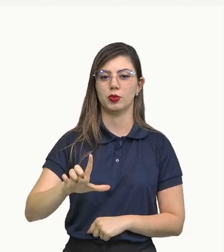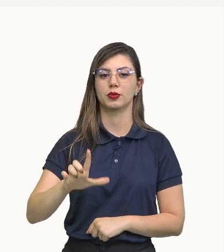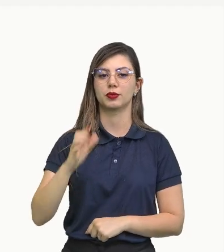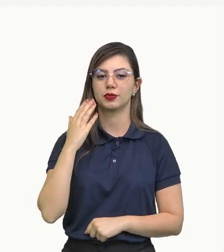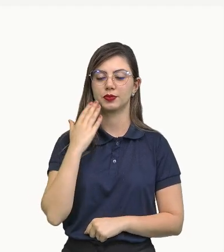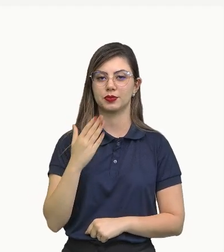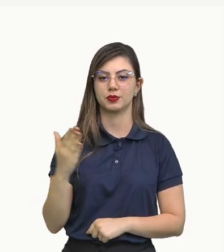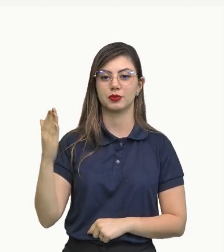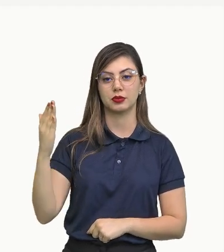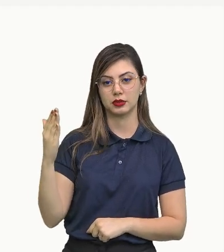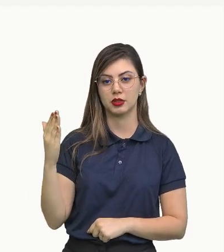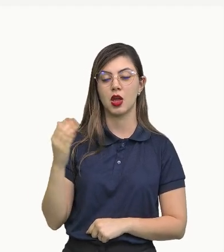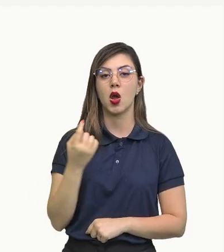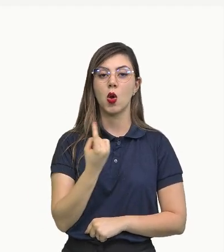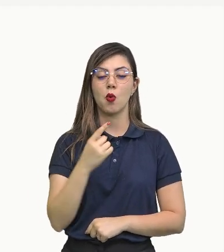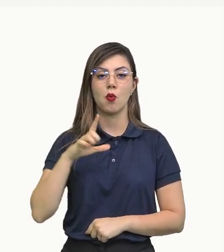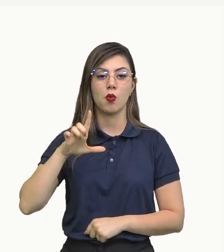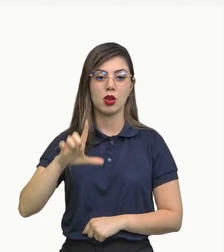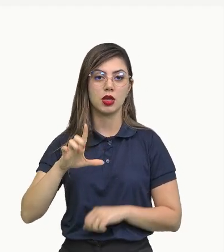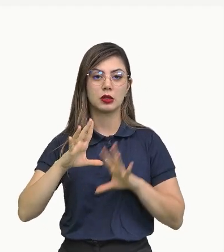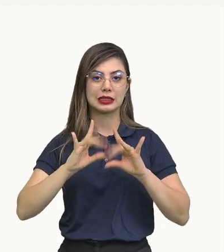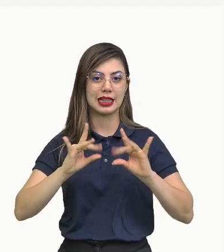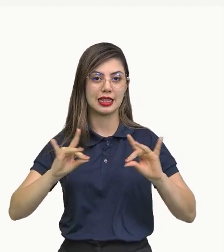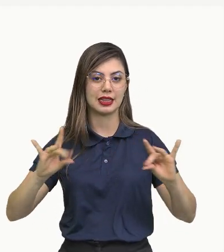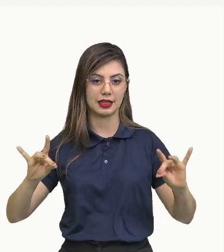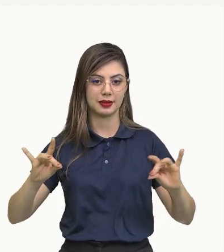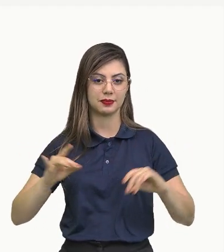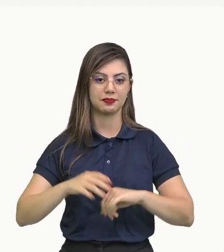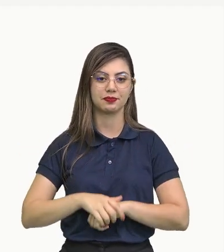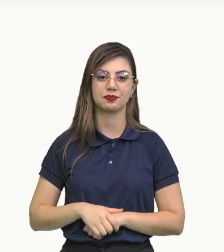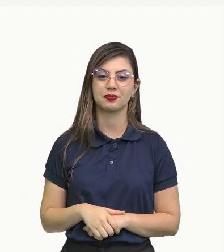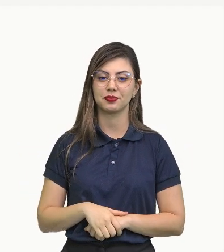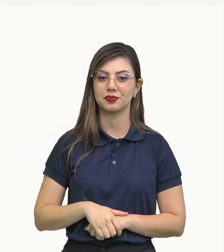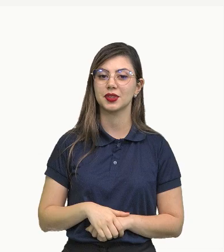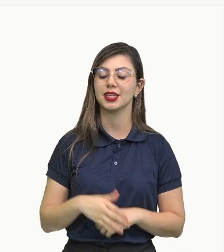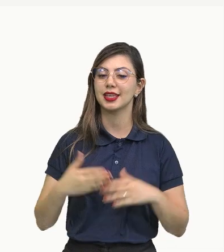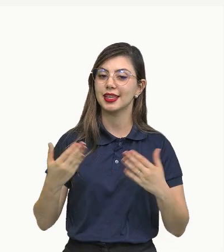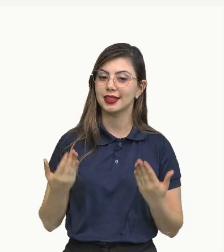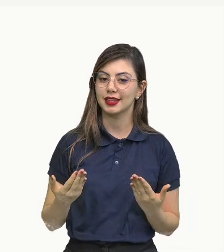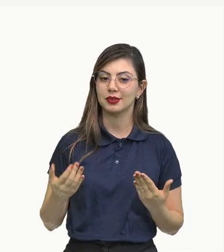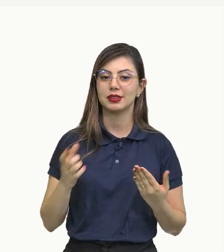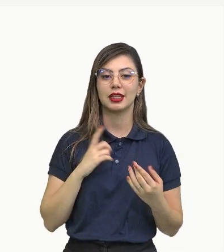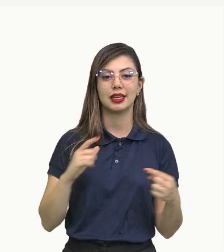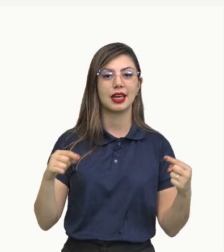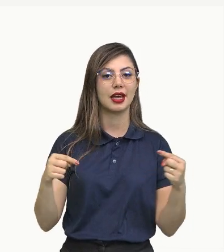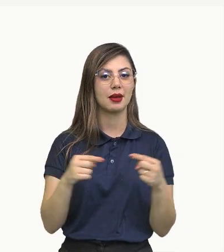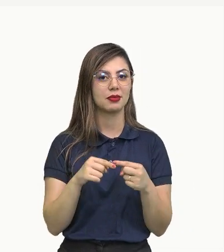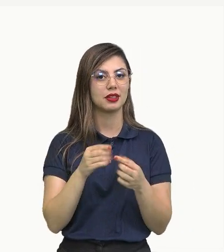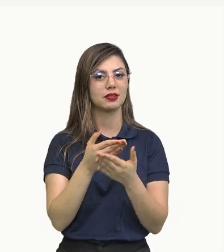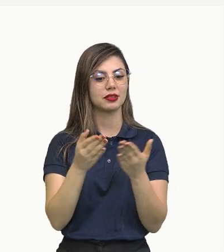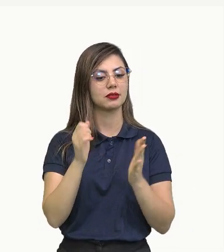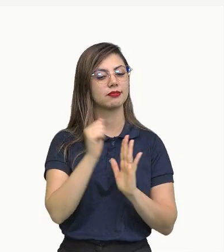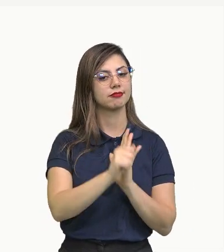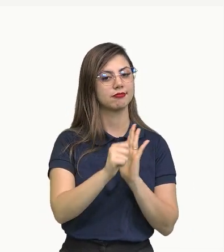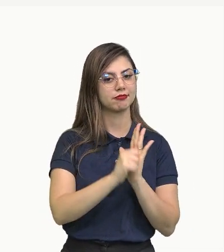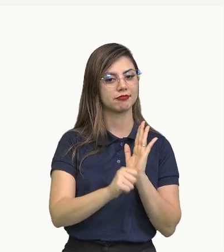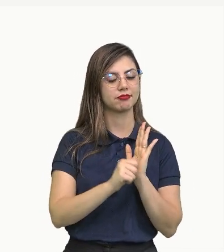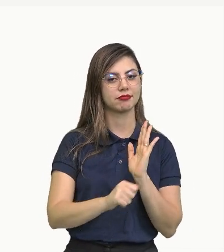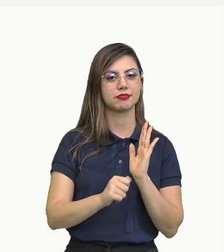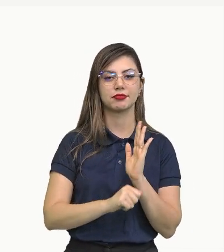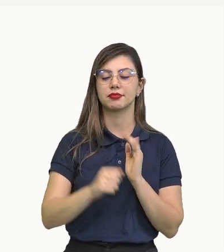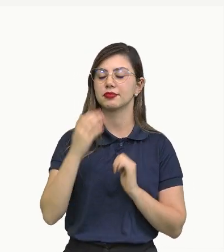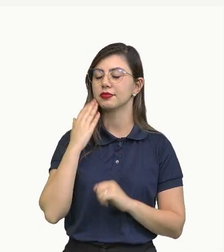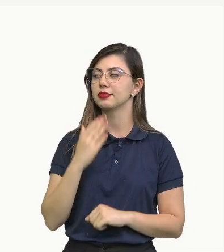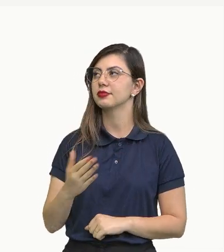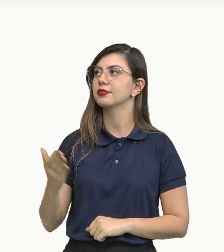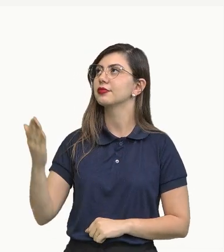litro de líquido. Então, aqui, moçada, surge mais uma relação aí para você anotar, para você fazer